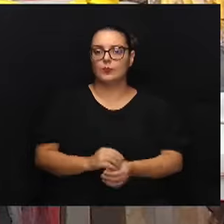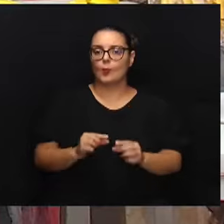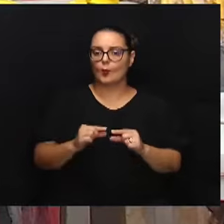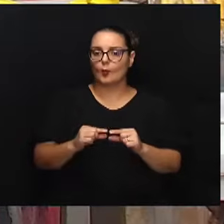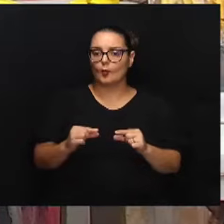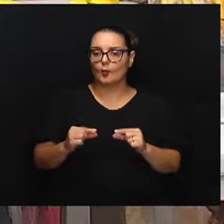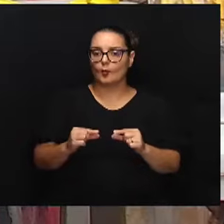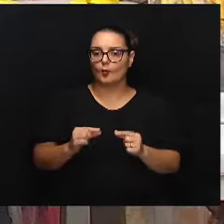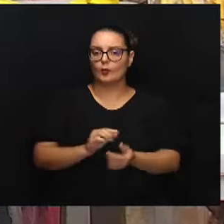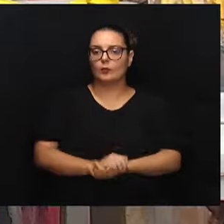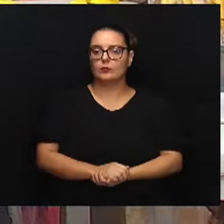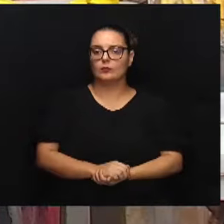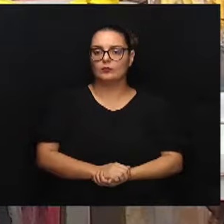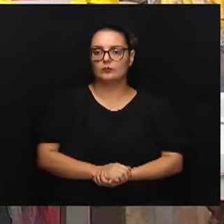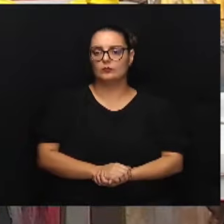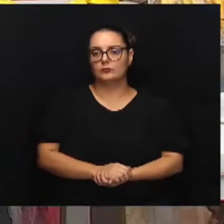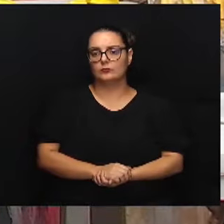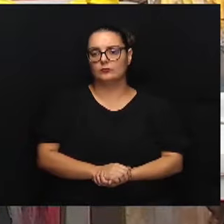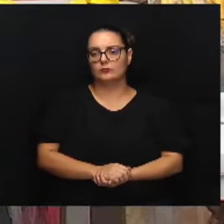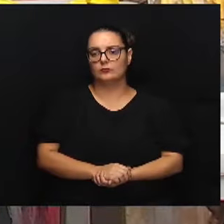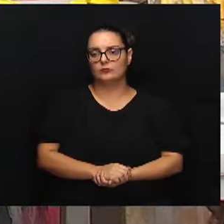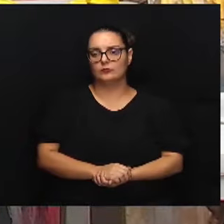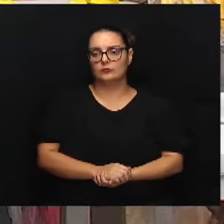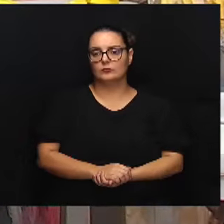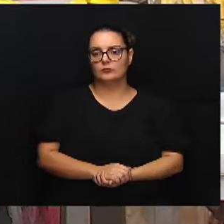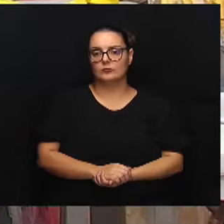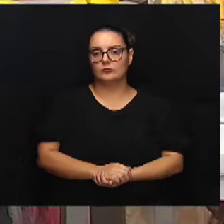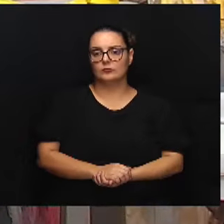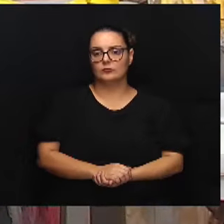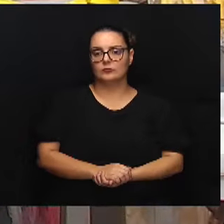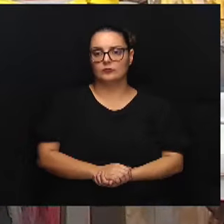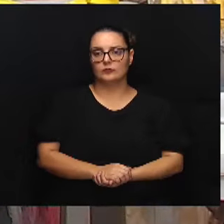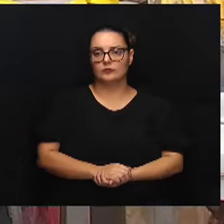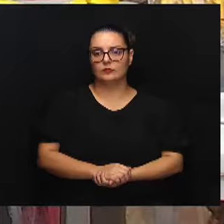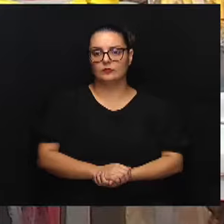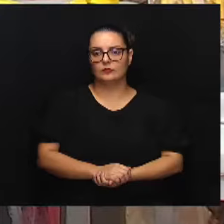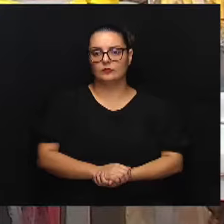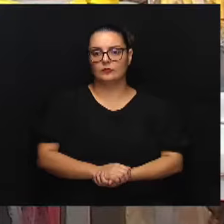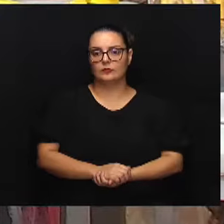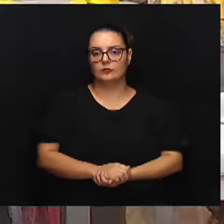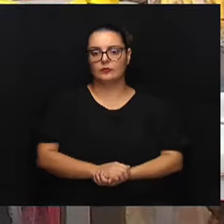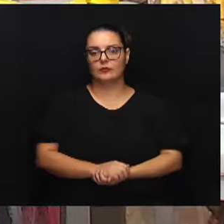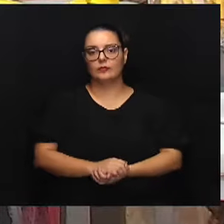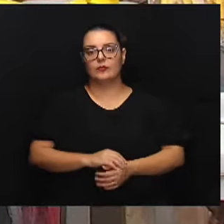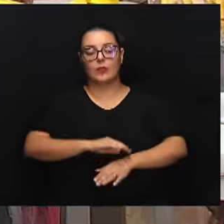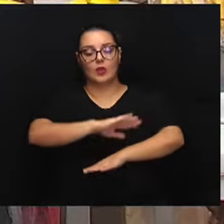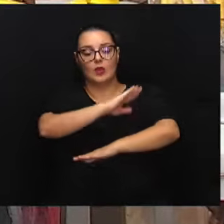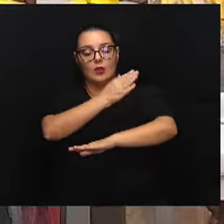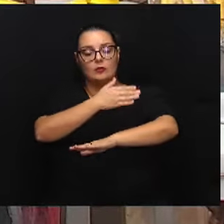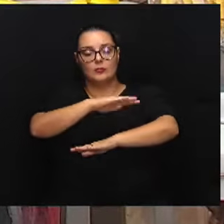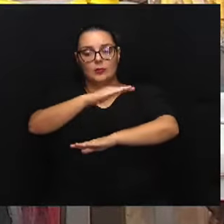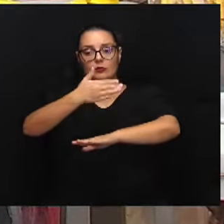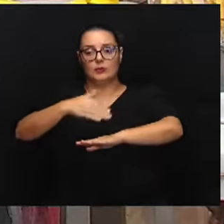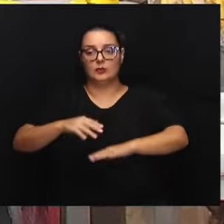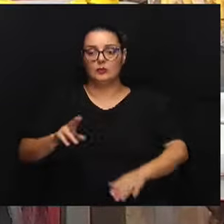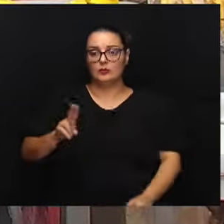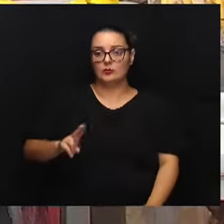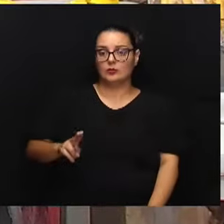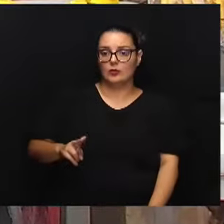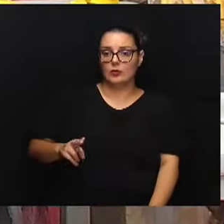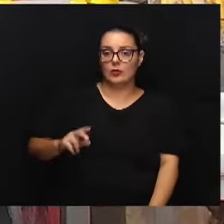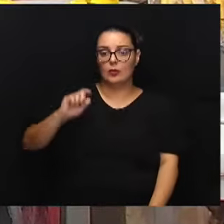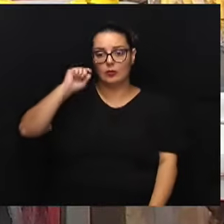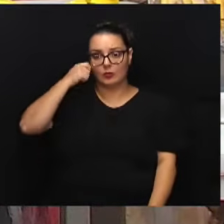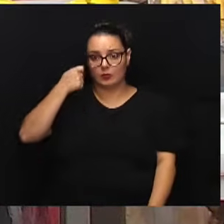bem pequeno. Esse aqui também vai ajudar. Aí a gente vai pintar essas montanhas de fundo. Vamos usar o preto e o marrom. A gente vai